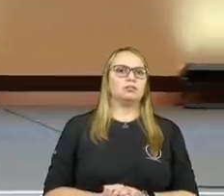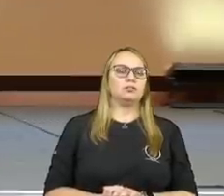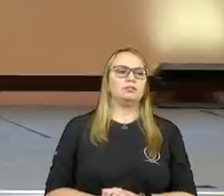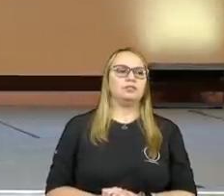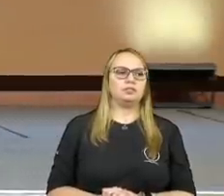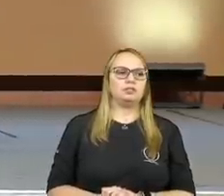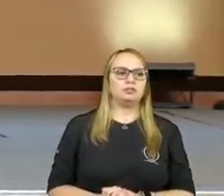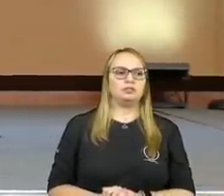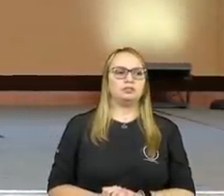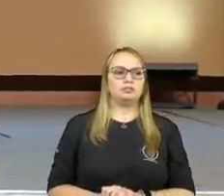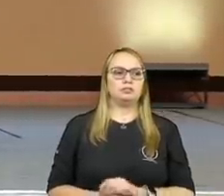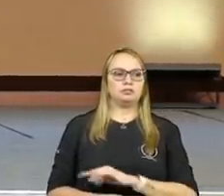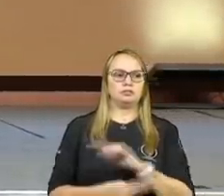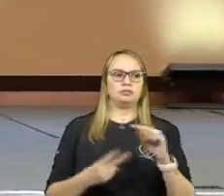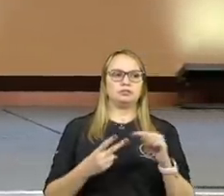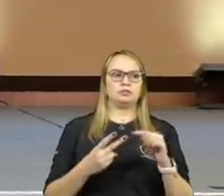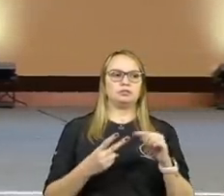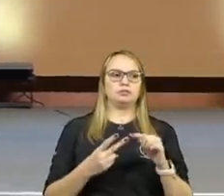Segundo,